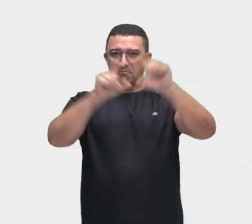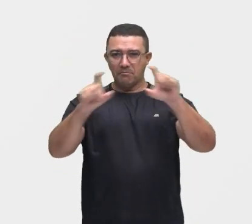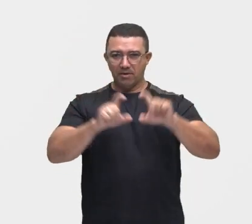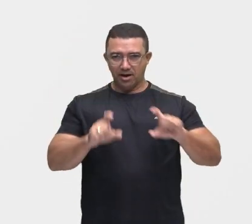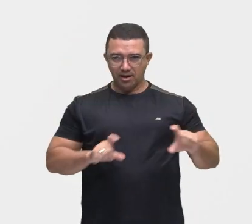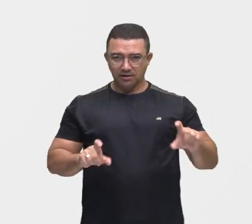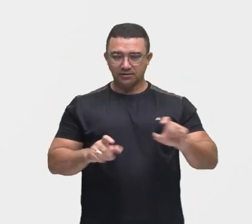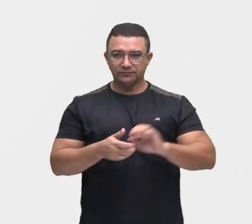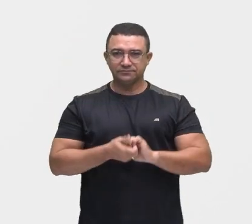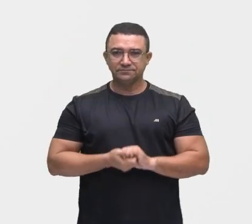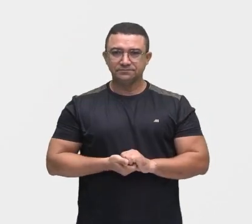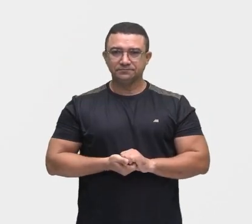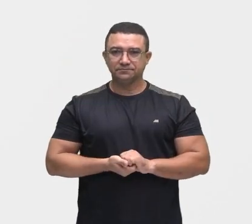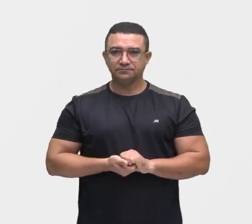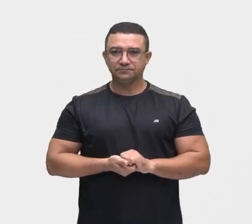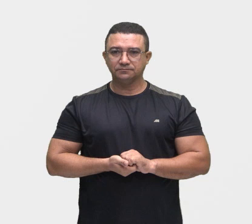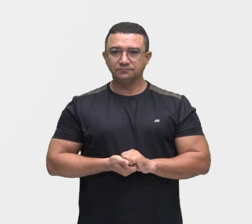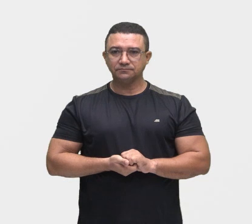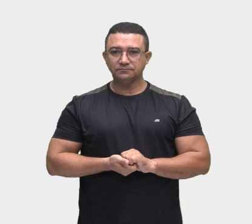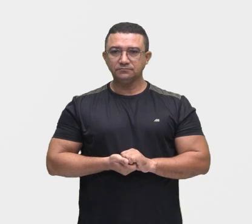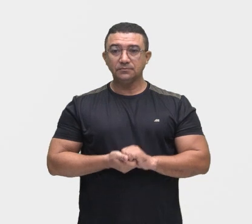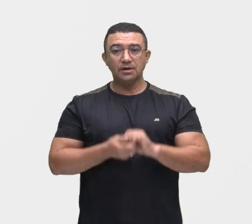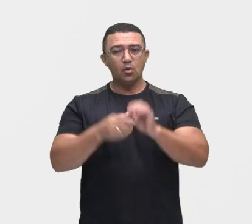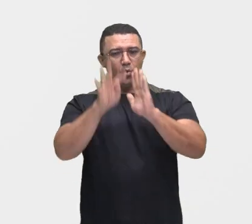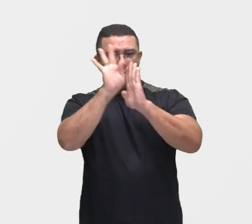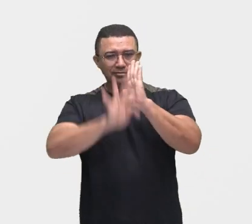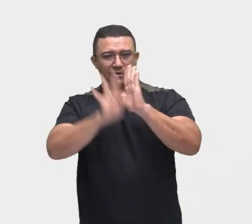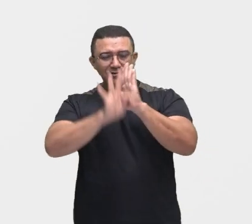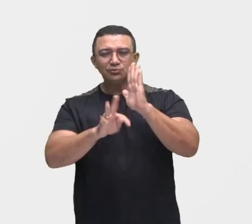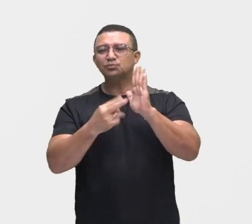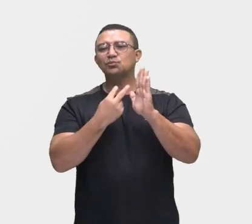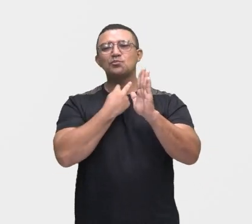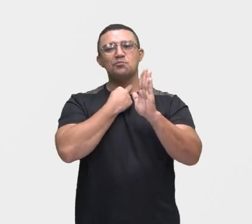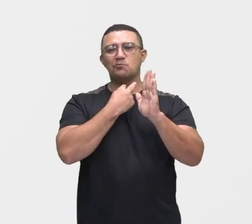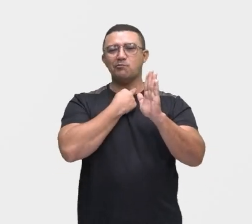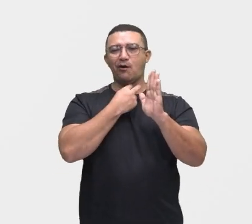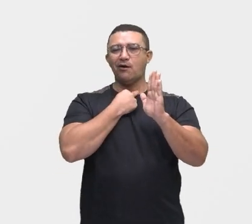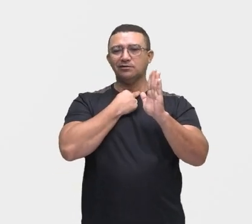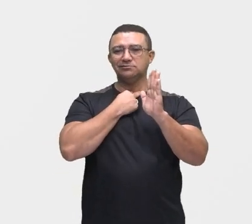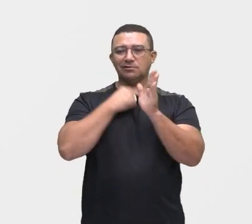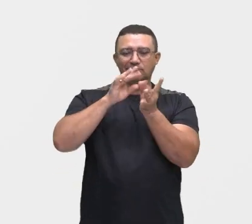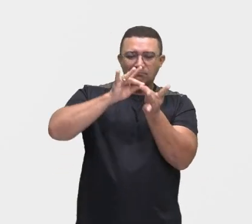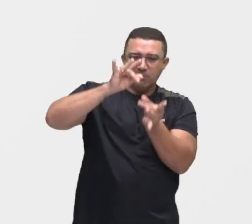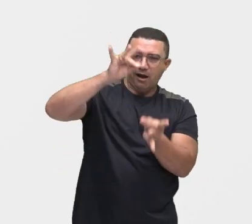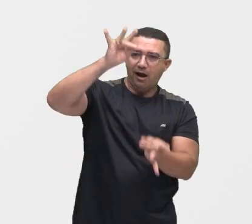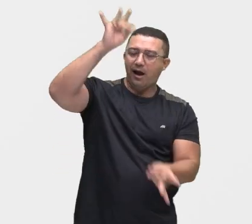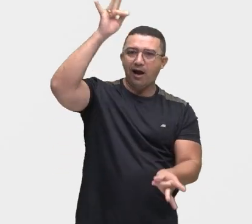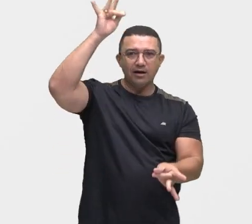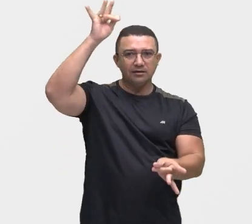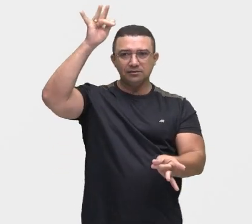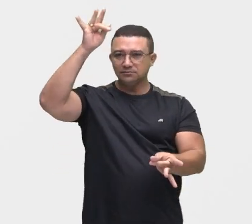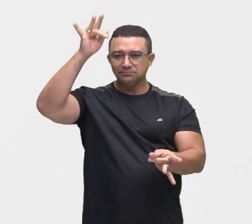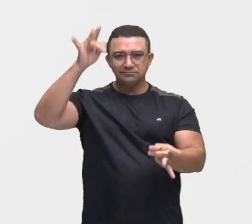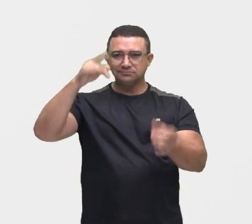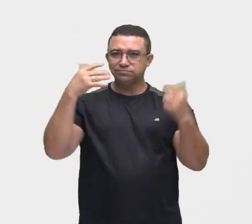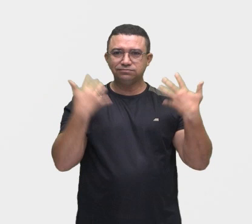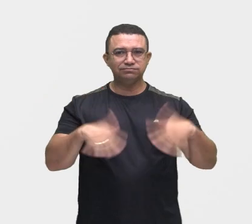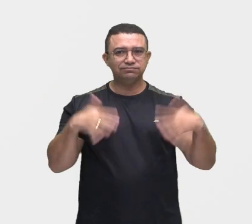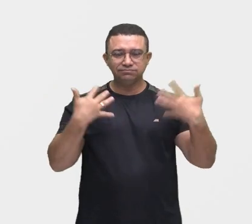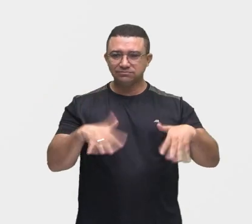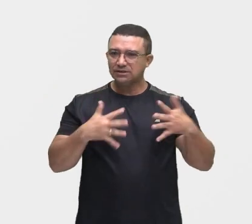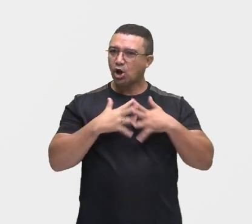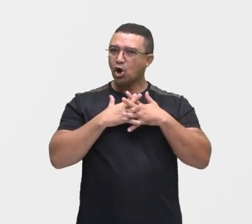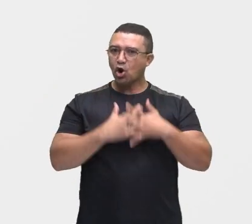texto é dividido em parágrafos. Um texto, ele não pode ser inteiriço, sem ter essa divisão, senão fica